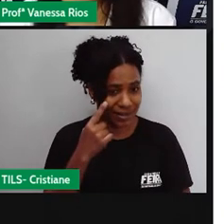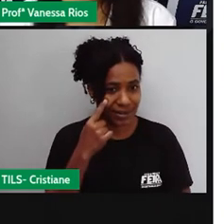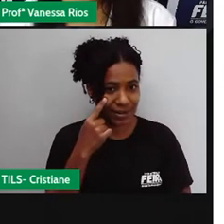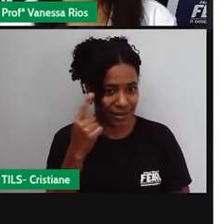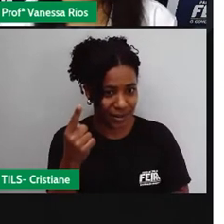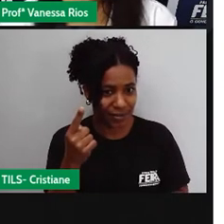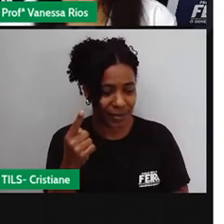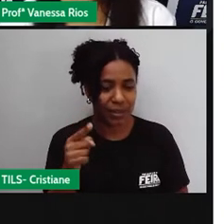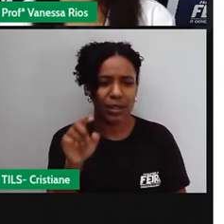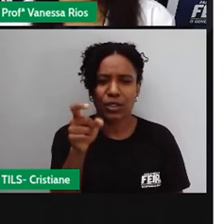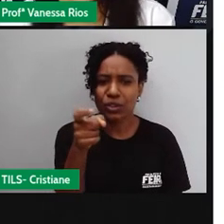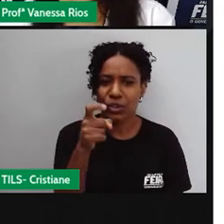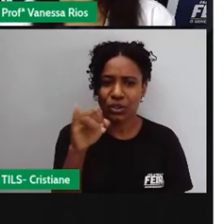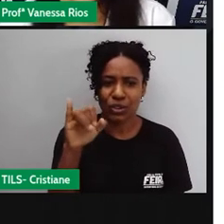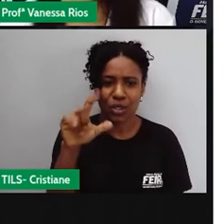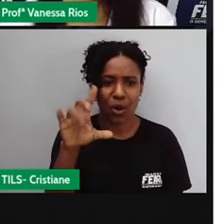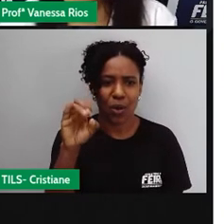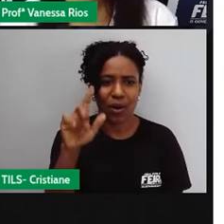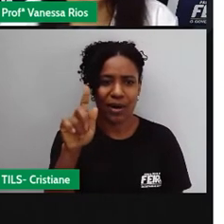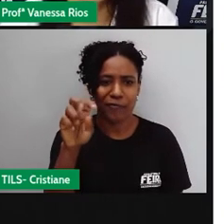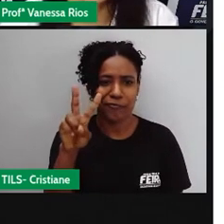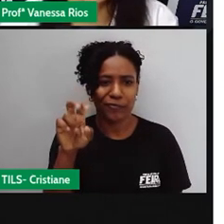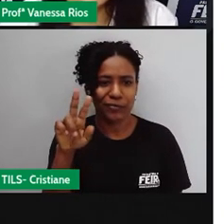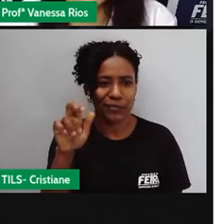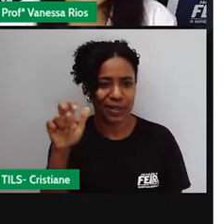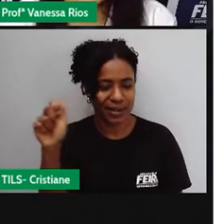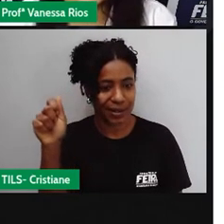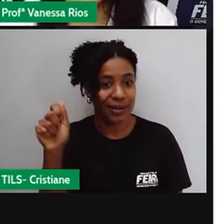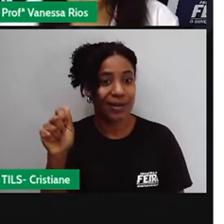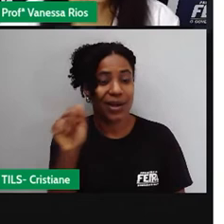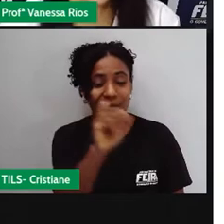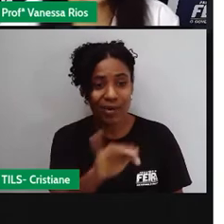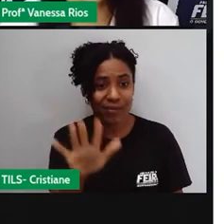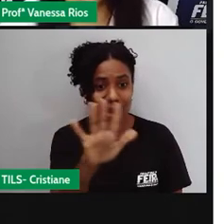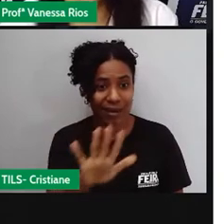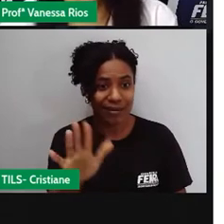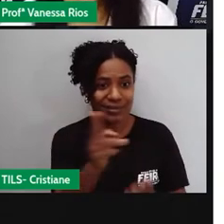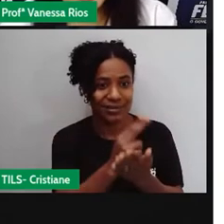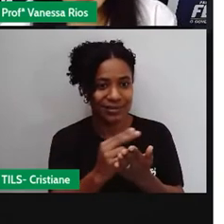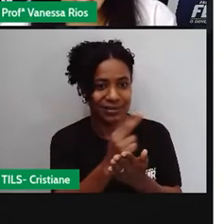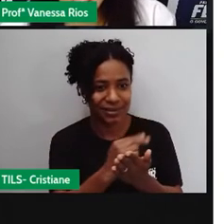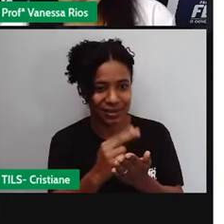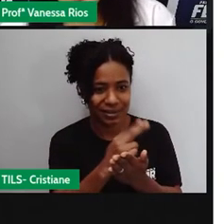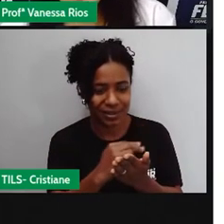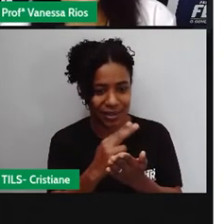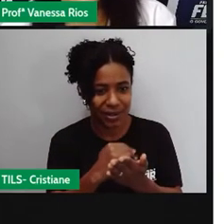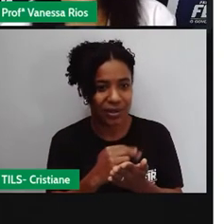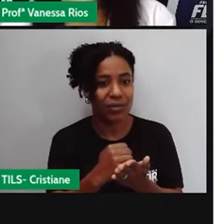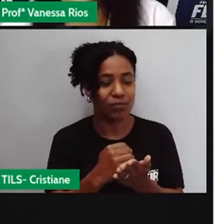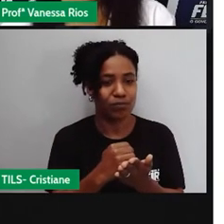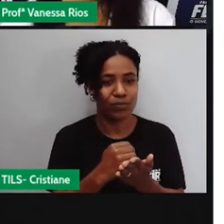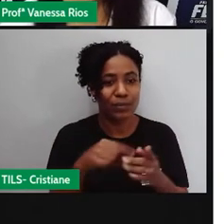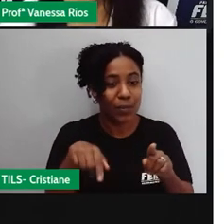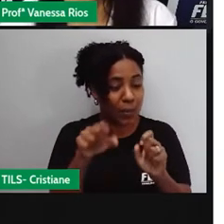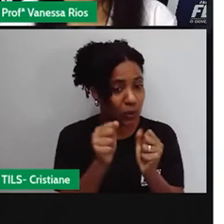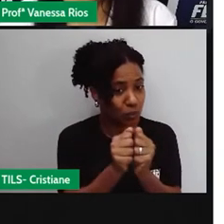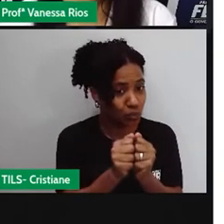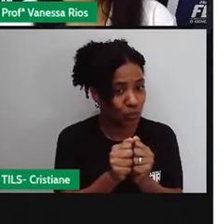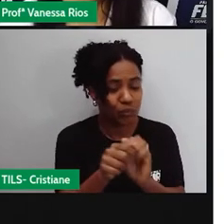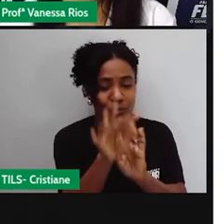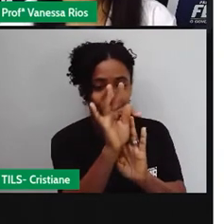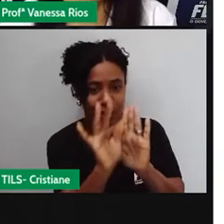um tipo de ilustração, né? Pertencente ao cordel. Pode aparecer junto aos textos, mas é também